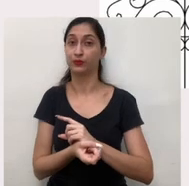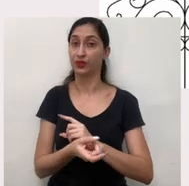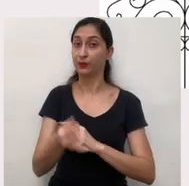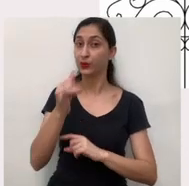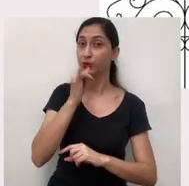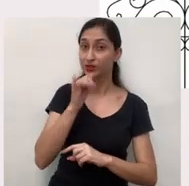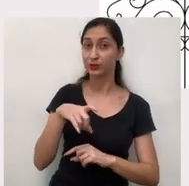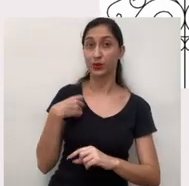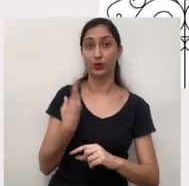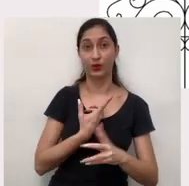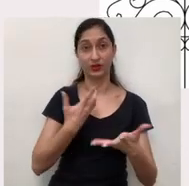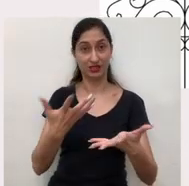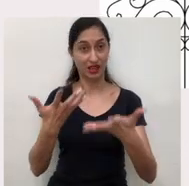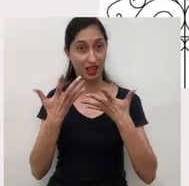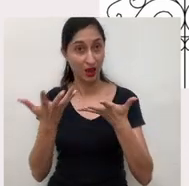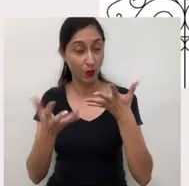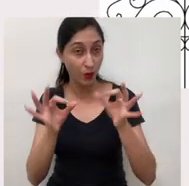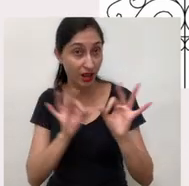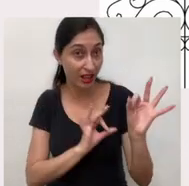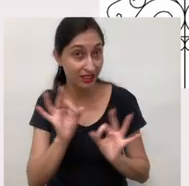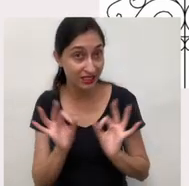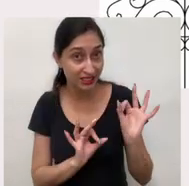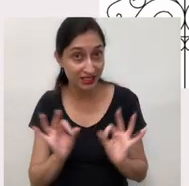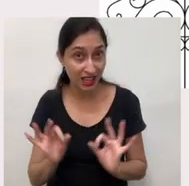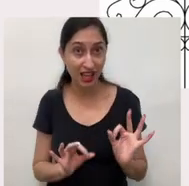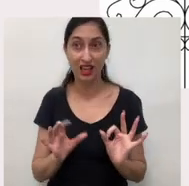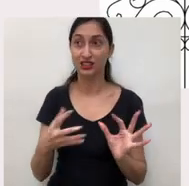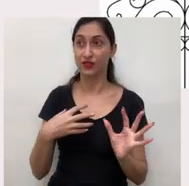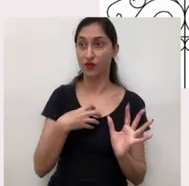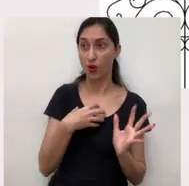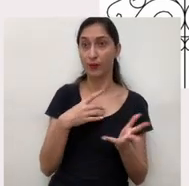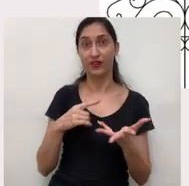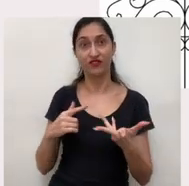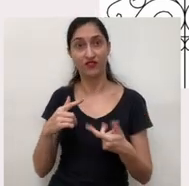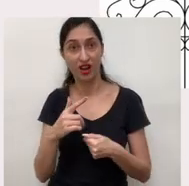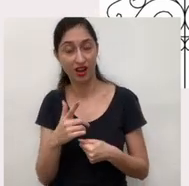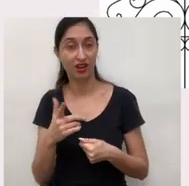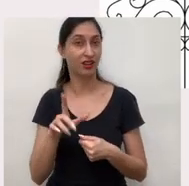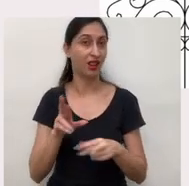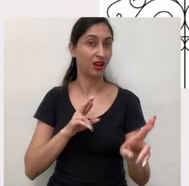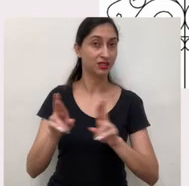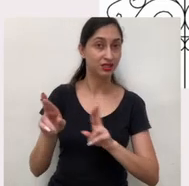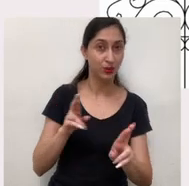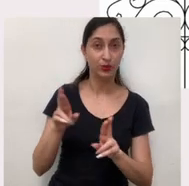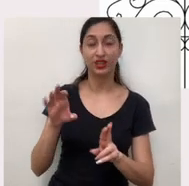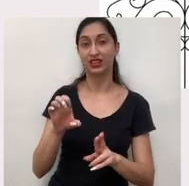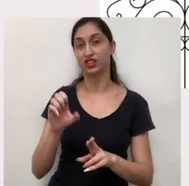quer organizar, taxonomizar as formas, né, em relação aos estilos, né?